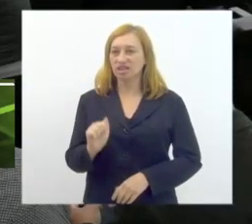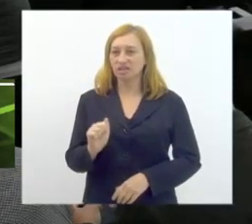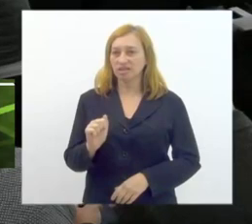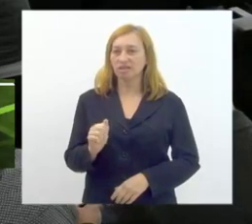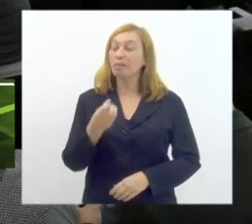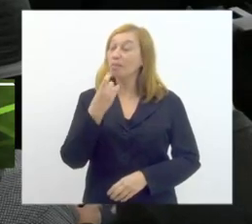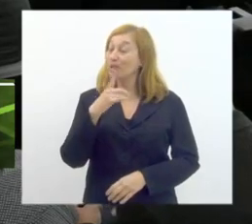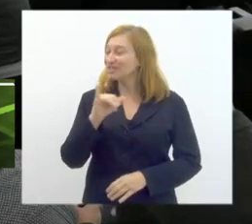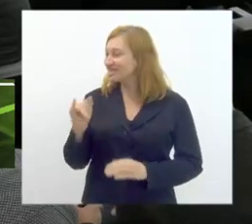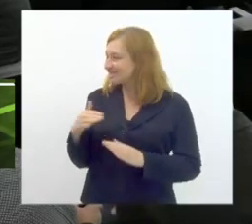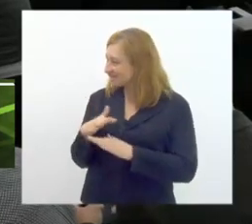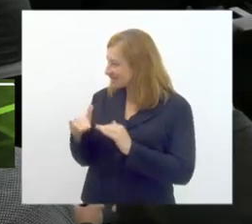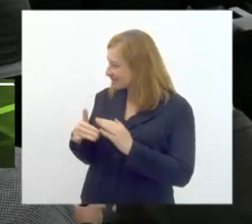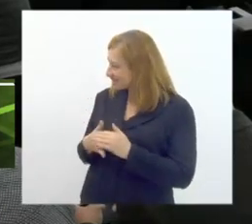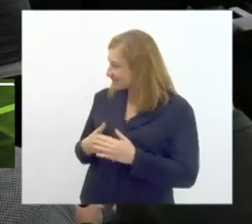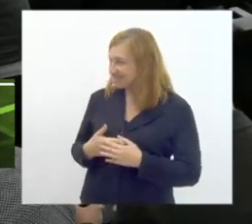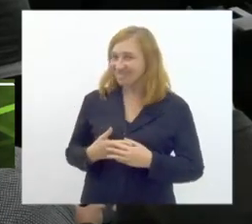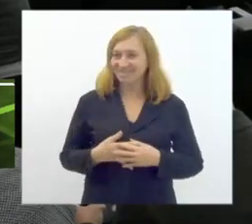Bom dia a todos.